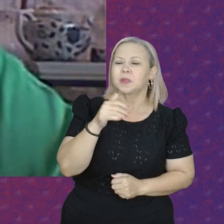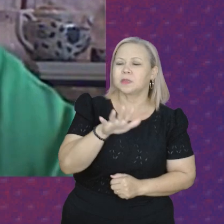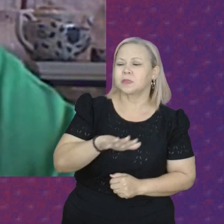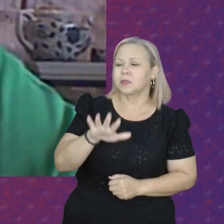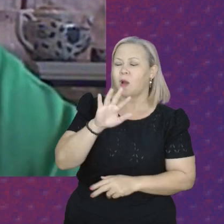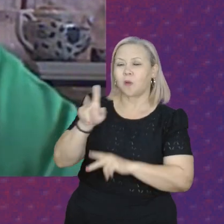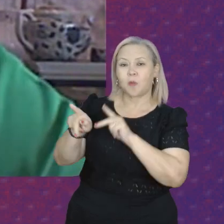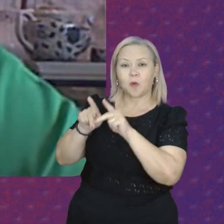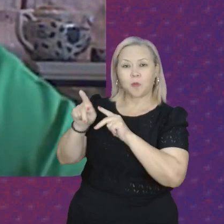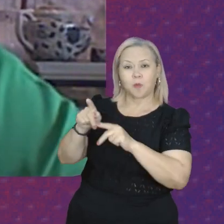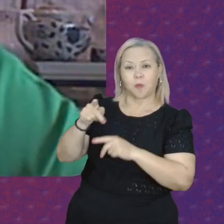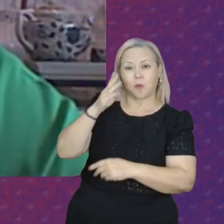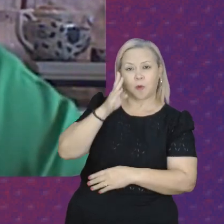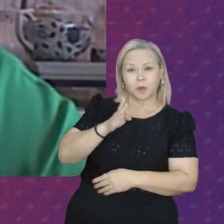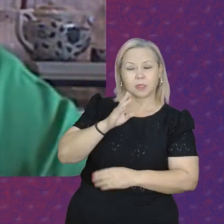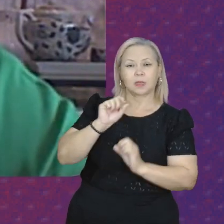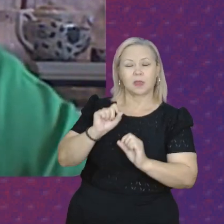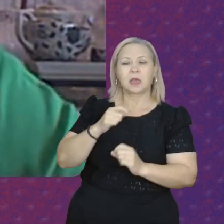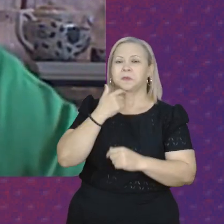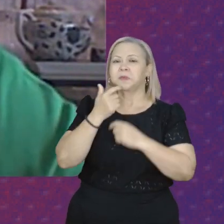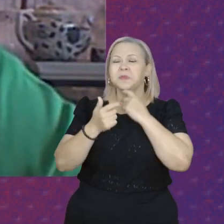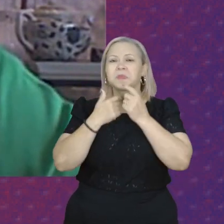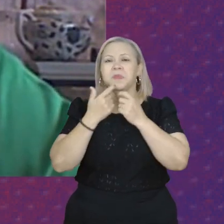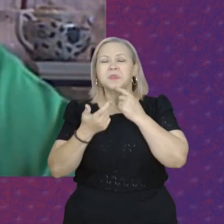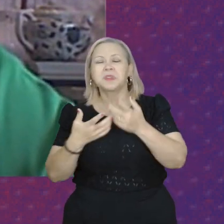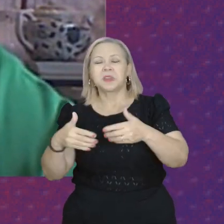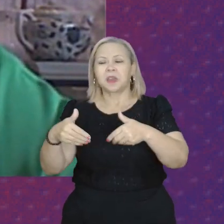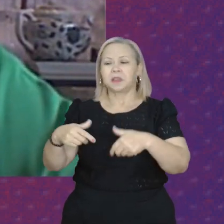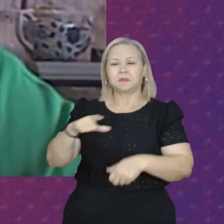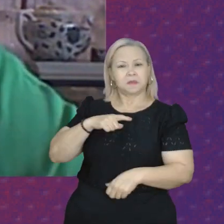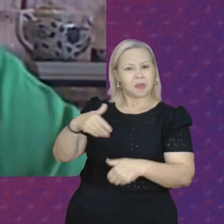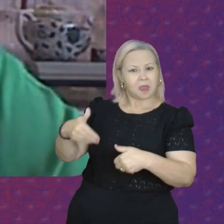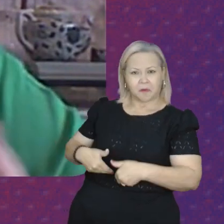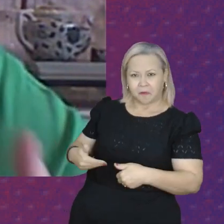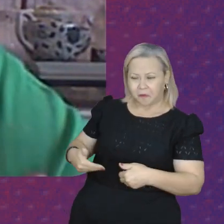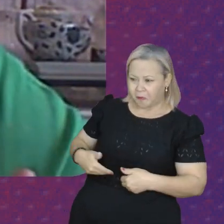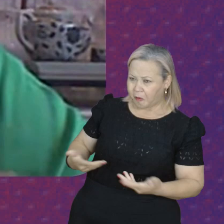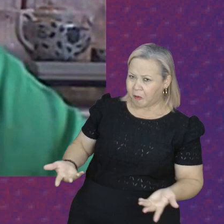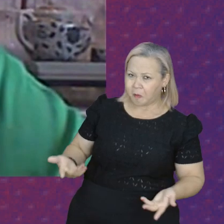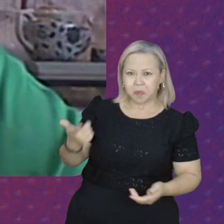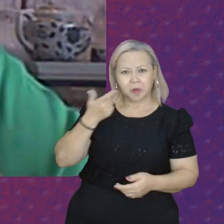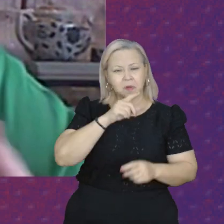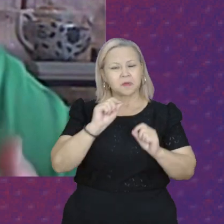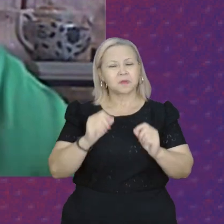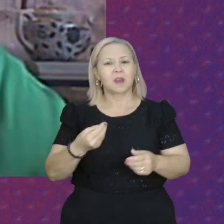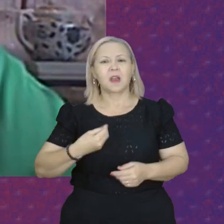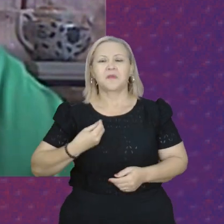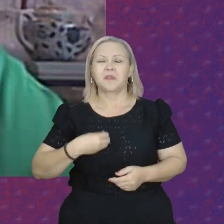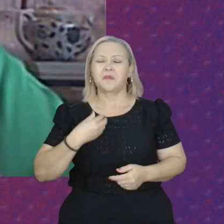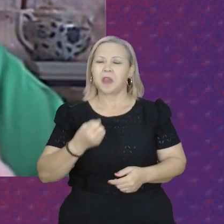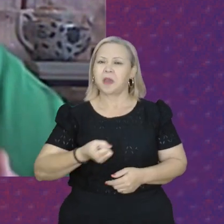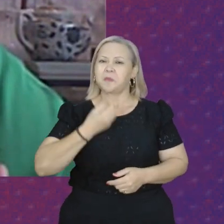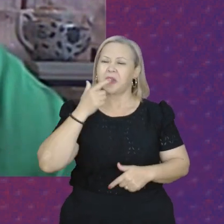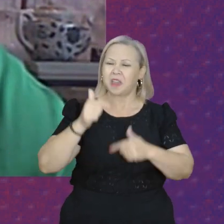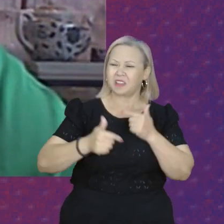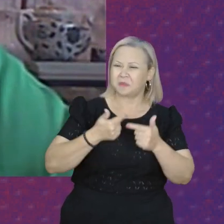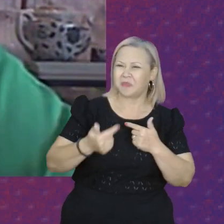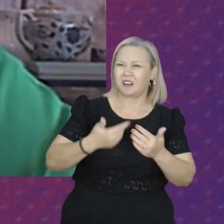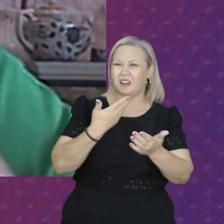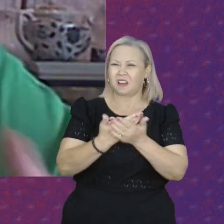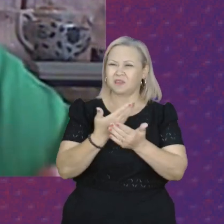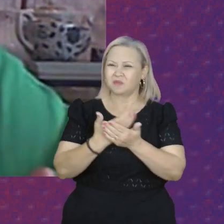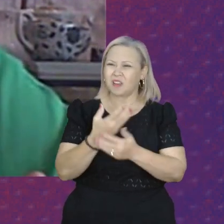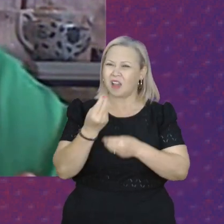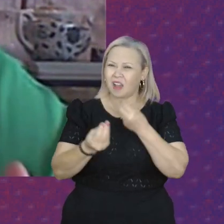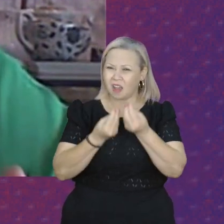povo brasileiro, que ninguém, né, com fome consegue viver bem, consegue trabalhar, consegue estudar,